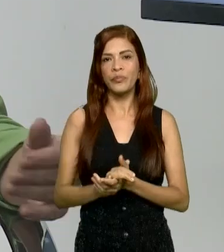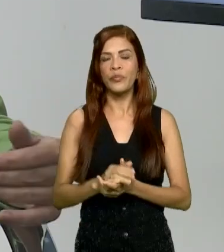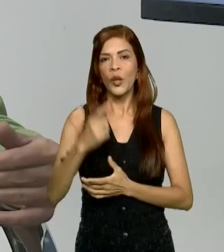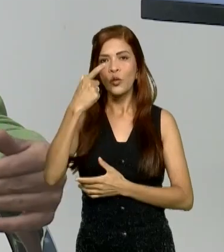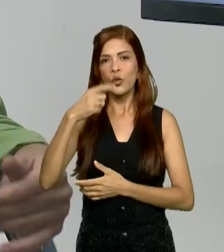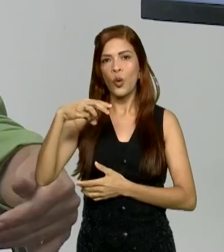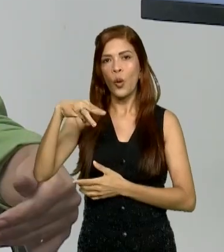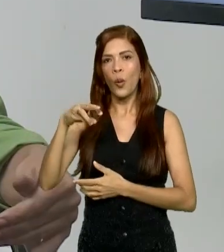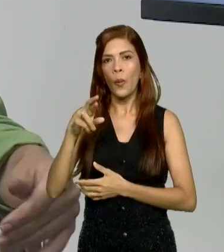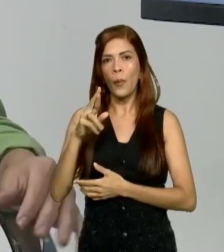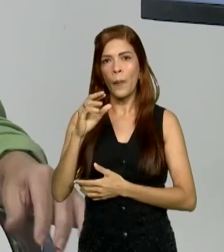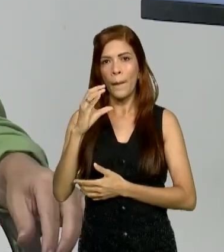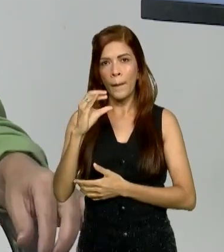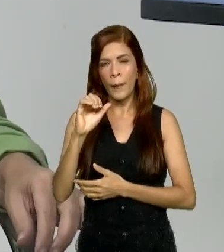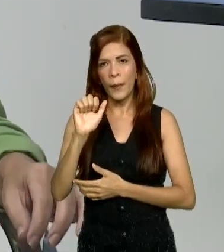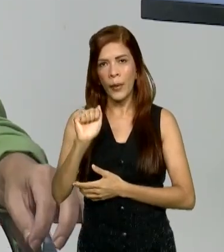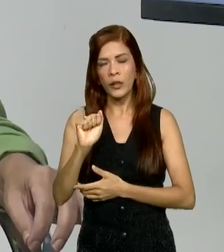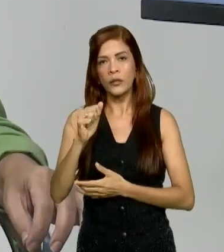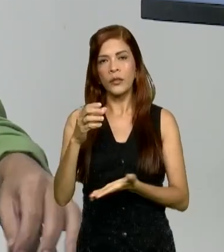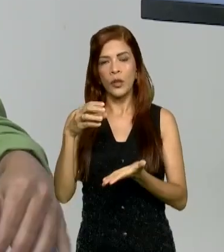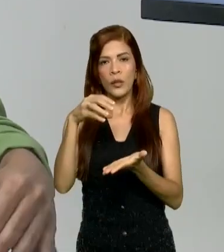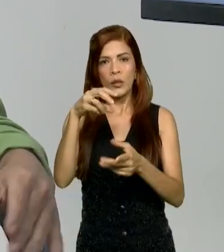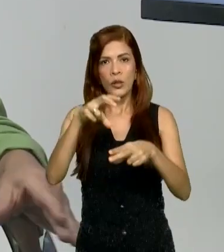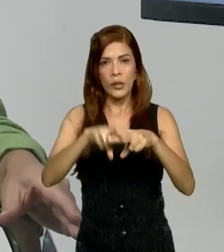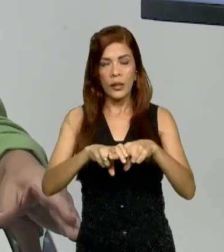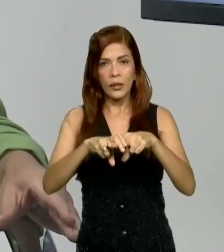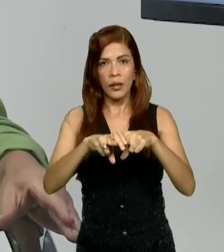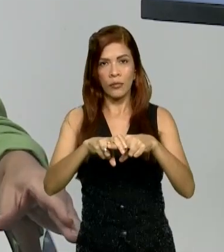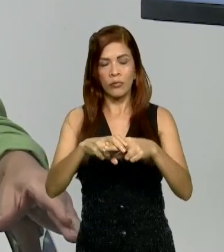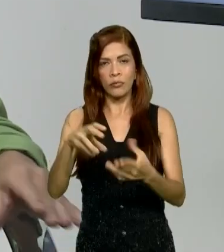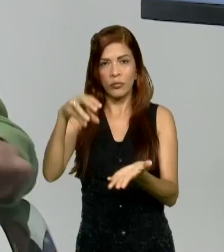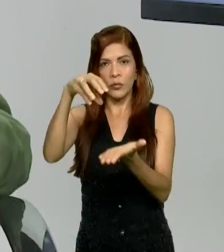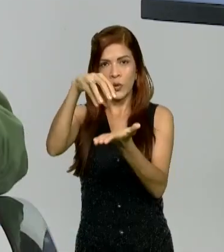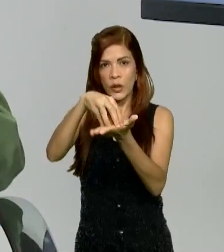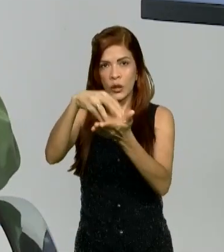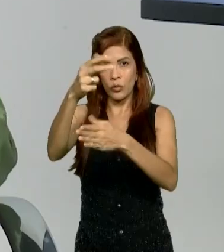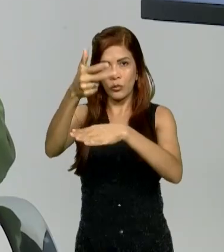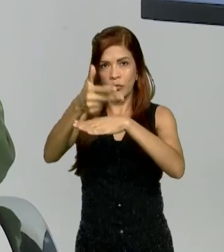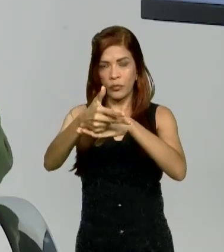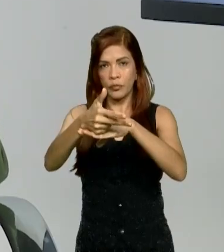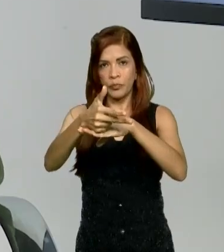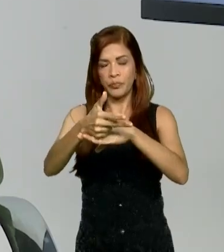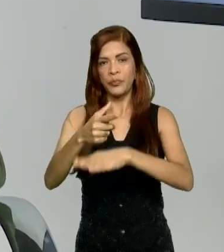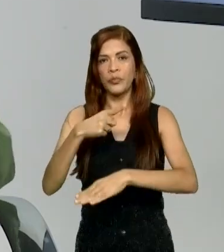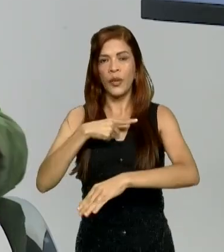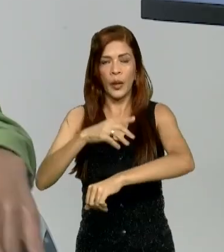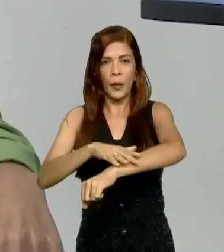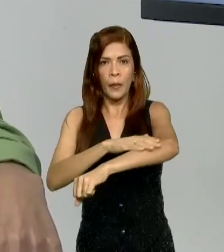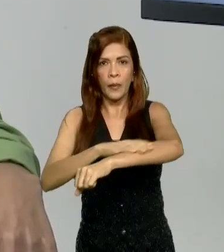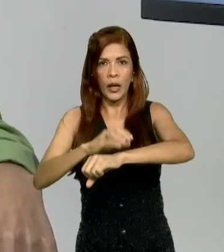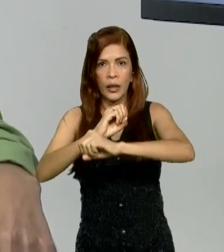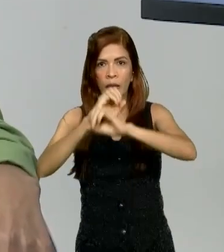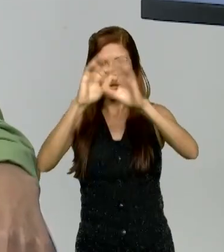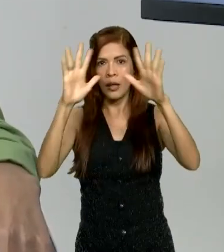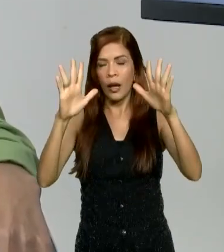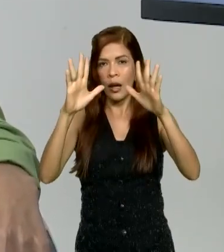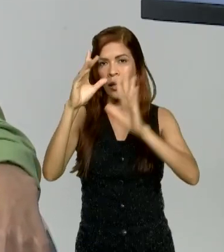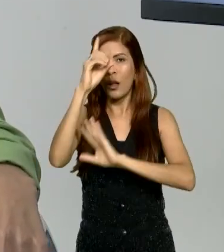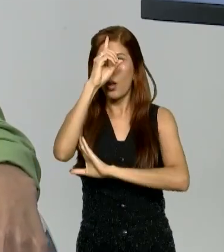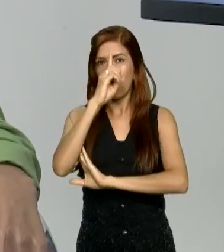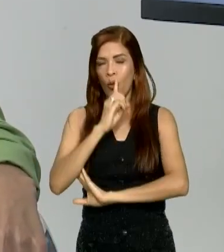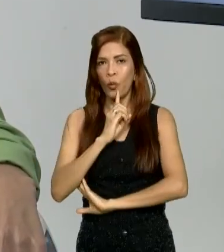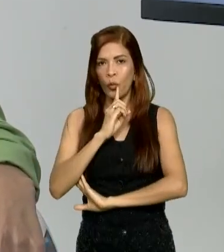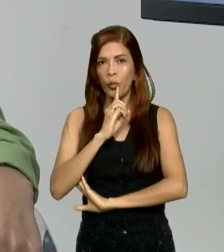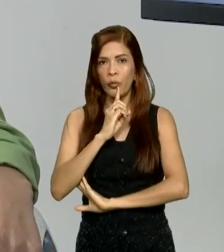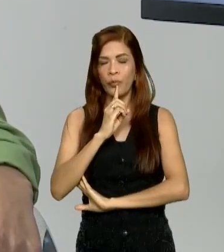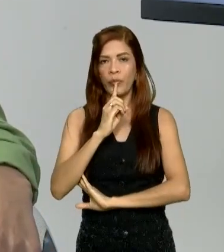Carvalho, estou sentada, apareço neste momento no centro do vídeo. Eu tenho a pele clara, estou loira, estou com o